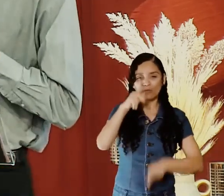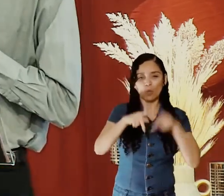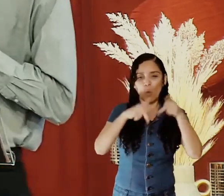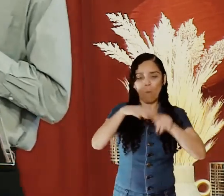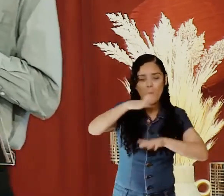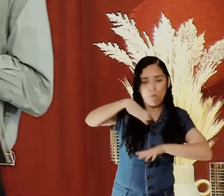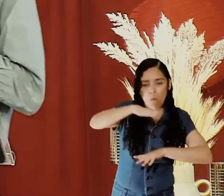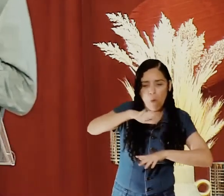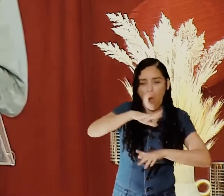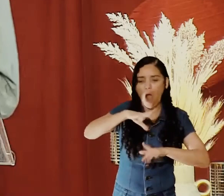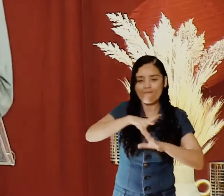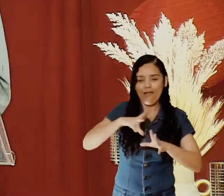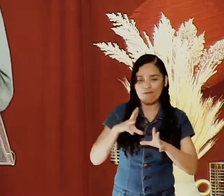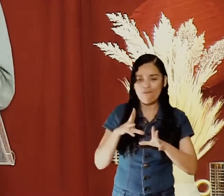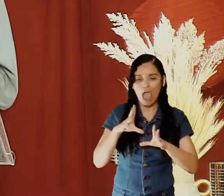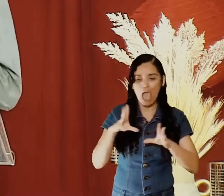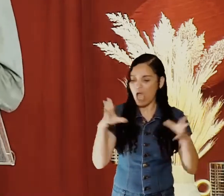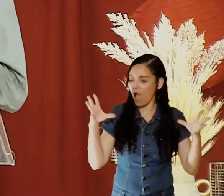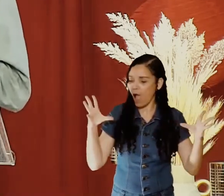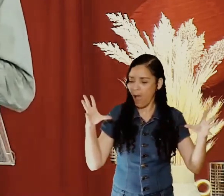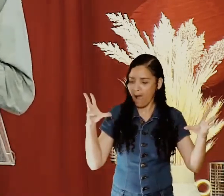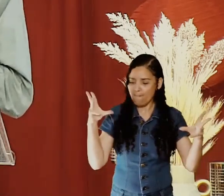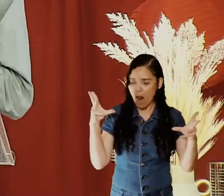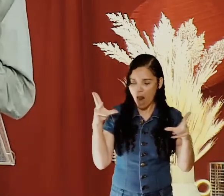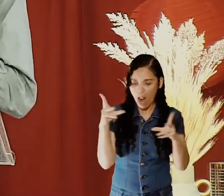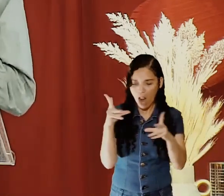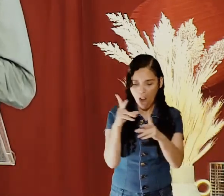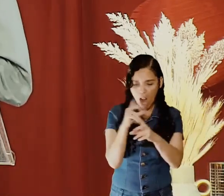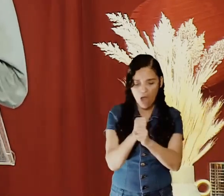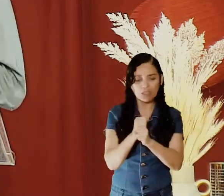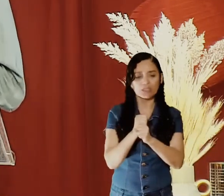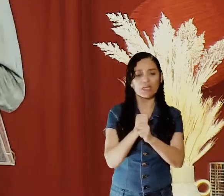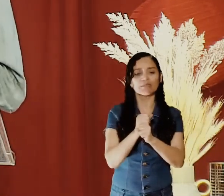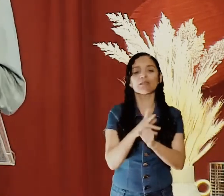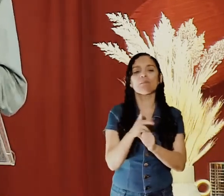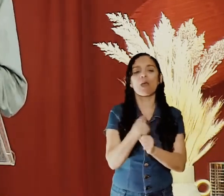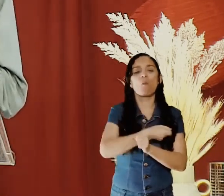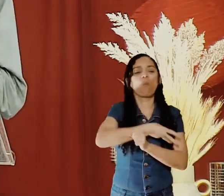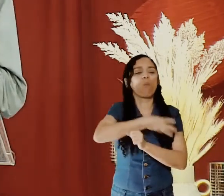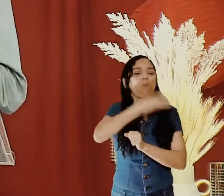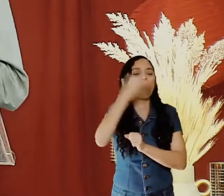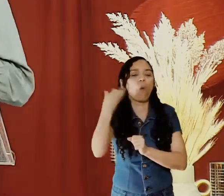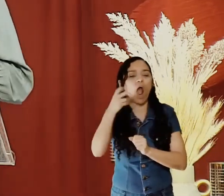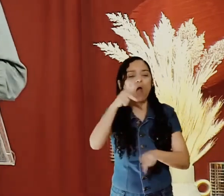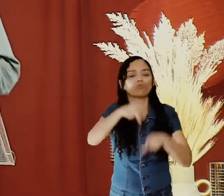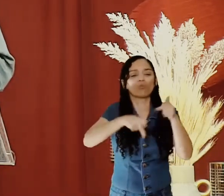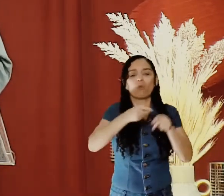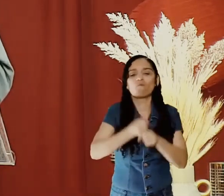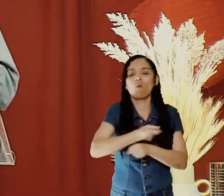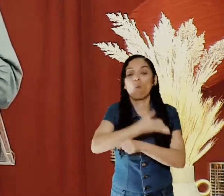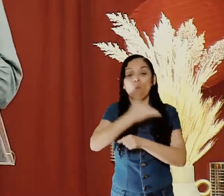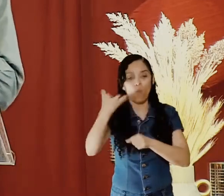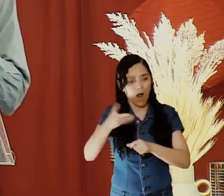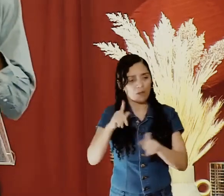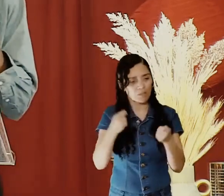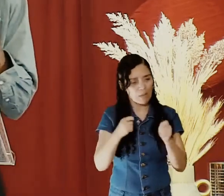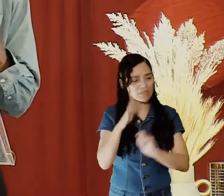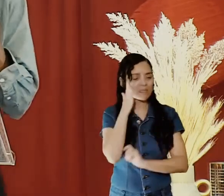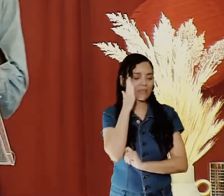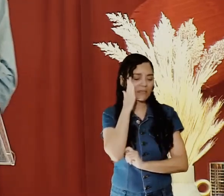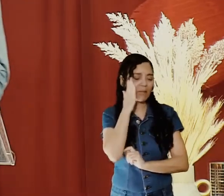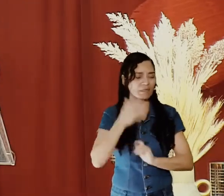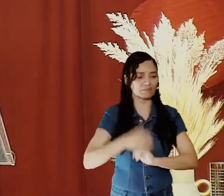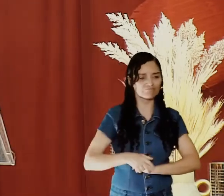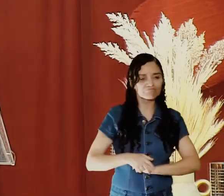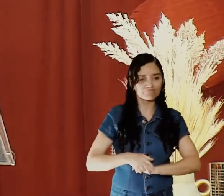que não seja controlada pelo nosso Deus. O Senhor conduz a história. O Senhor conduz todos os rumos da história.